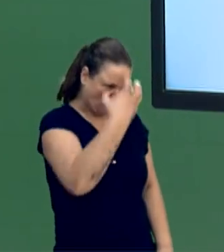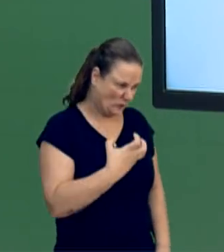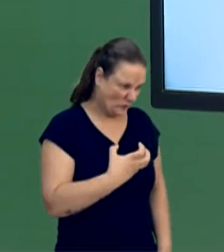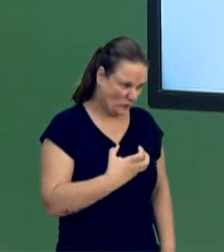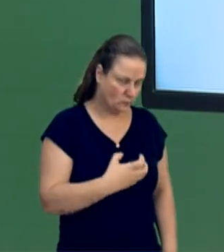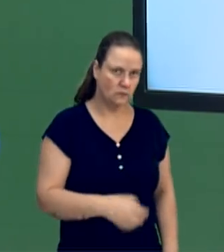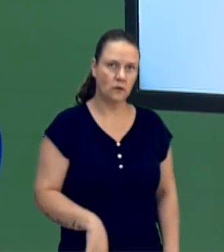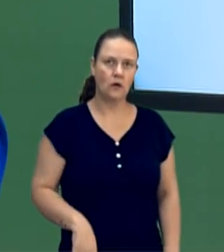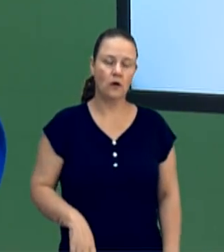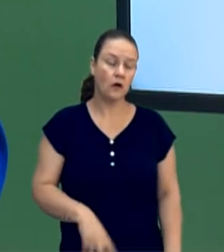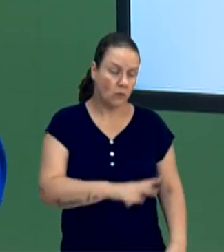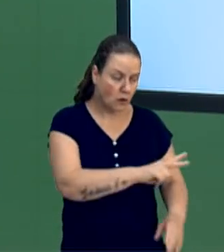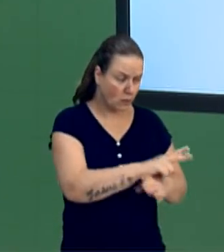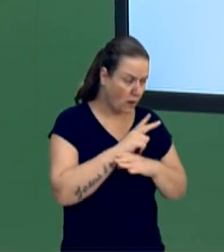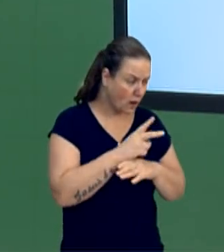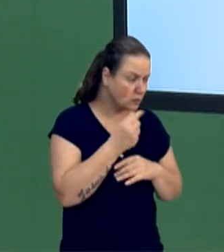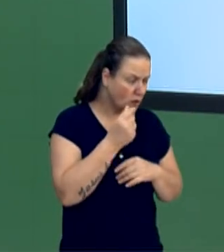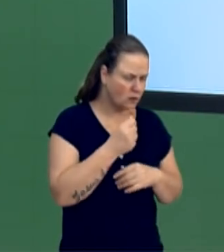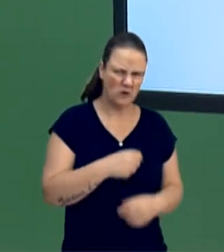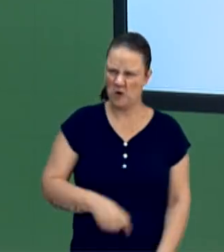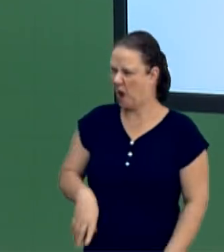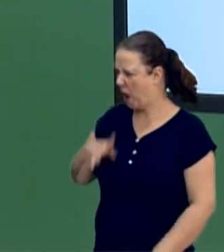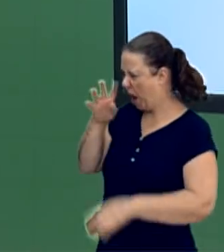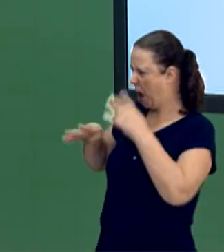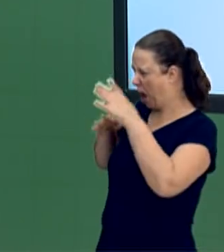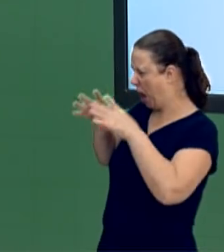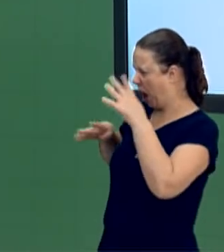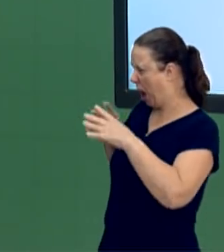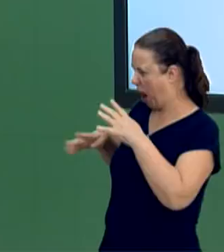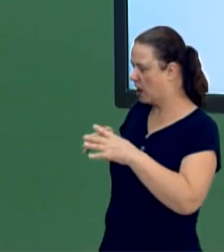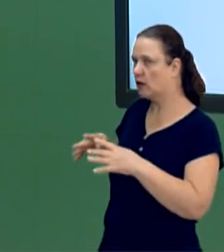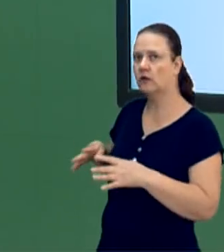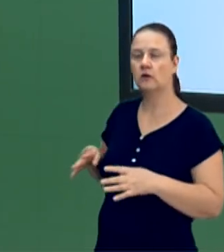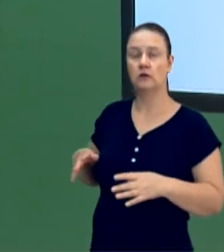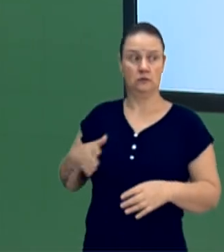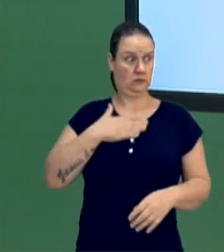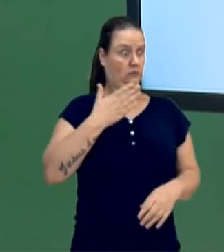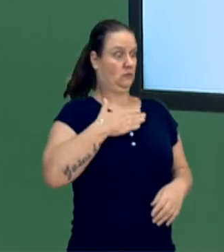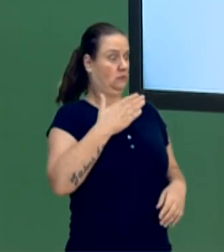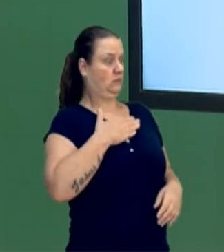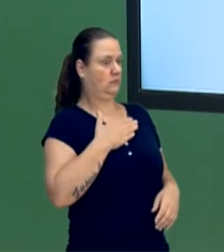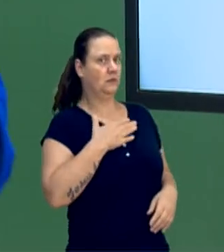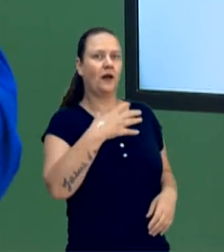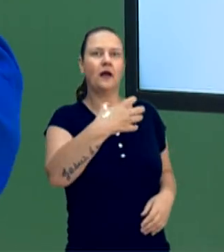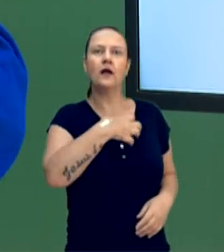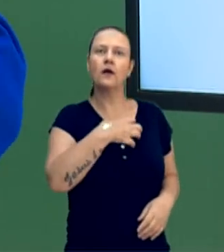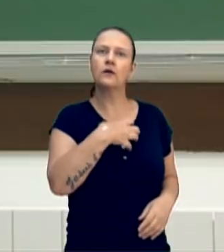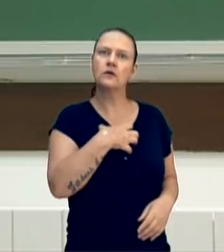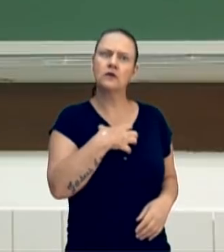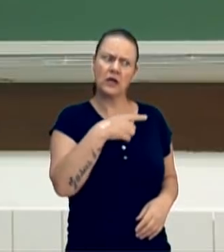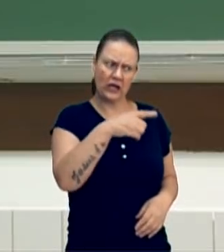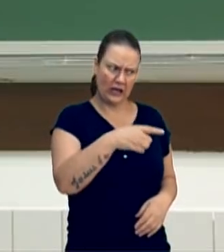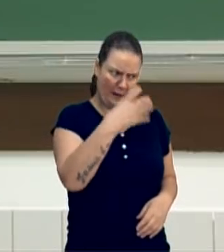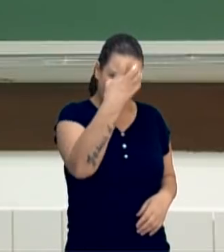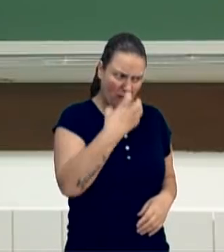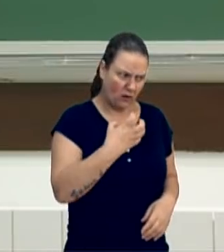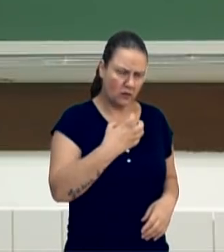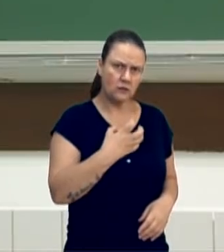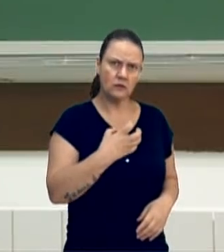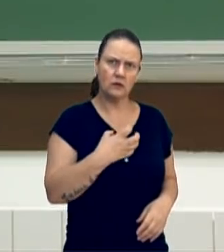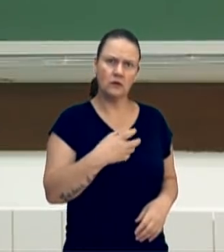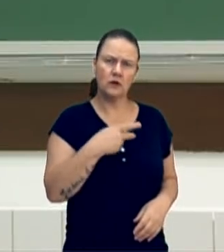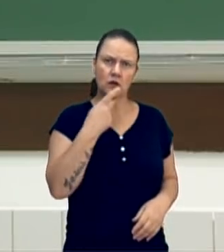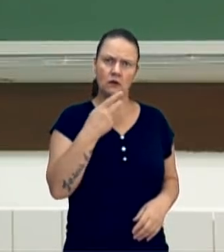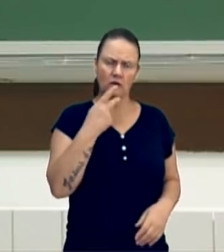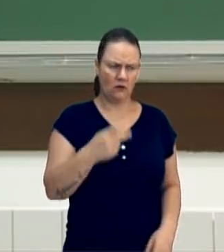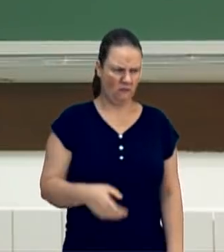vai emprestar o lápis e ele te xinga? Você até se assusta? Por quê? Porque isso é um jeito dele. Ele tem uma fala